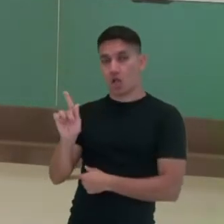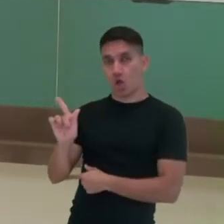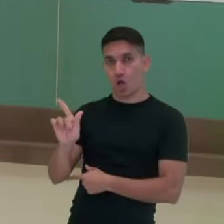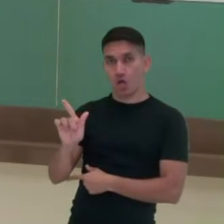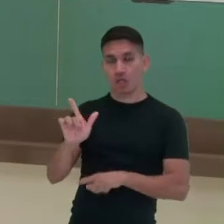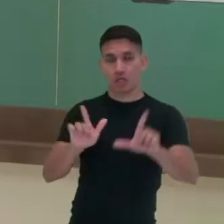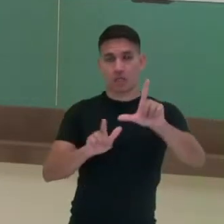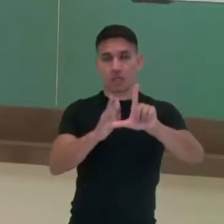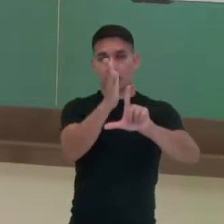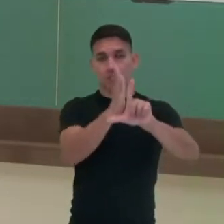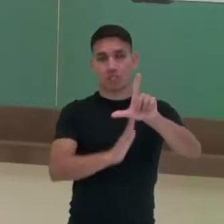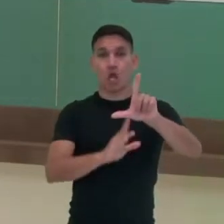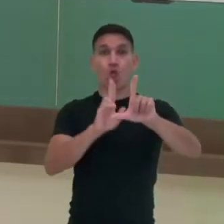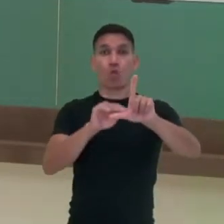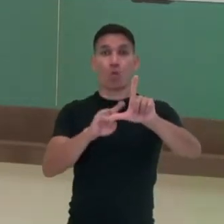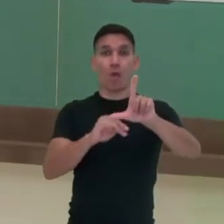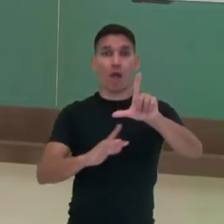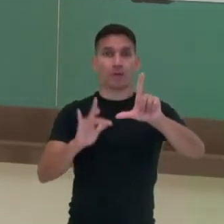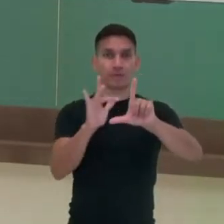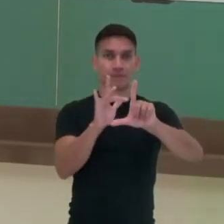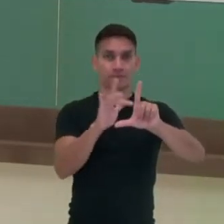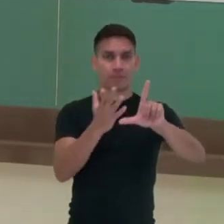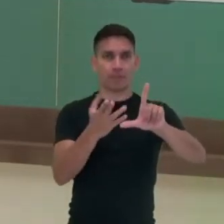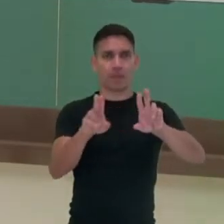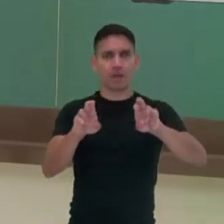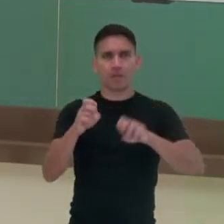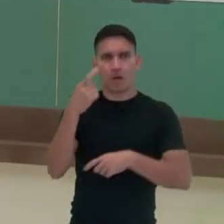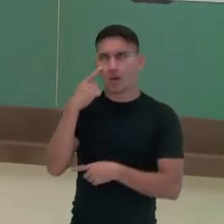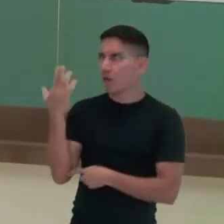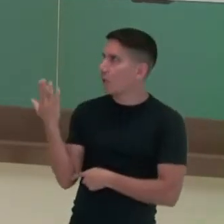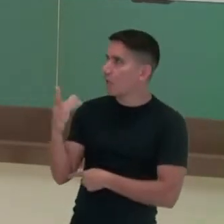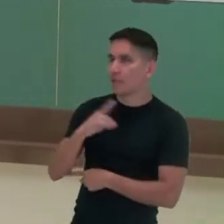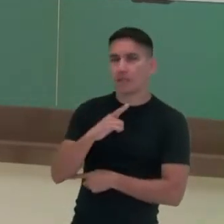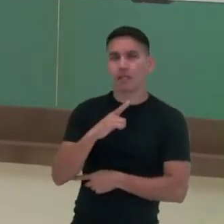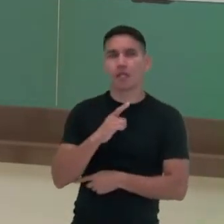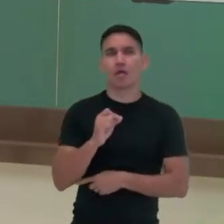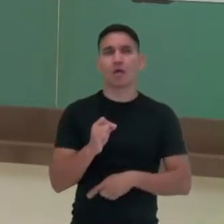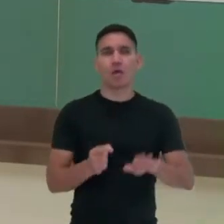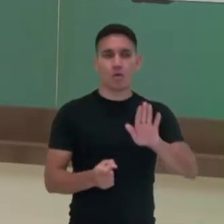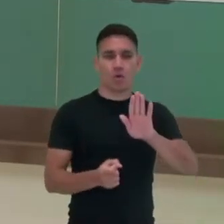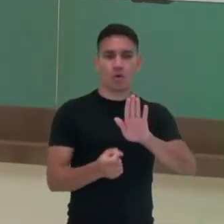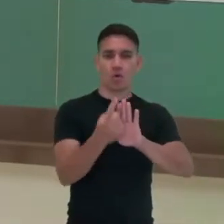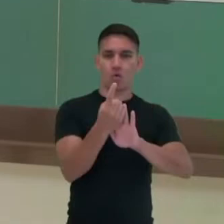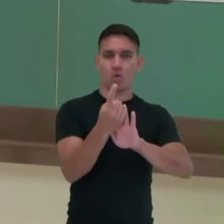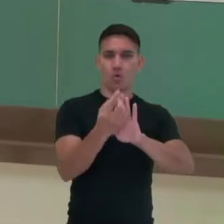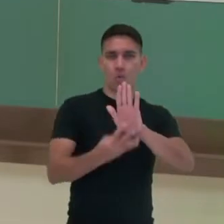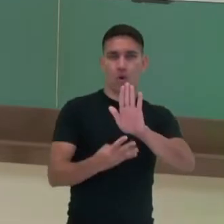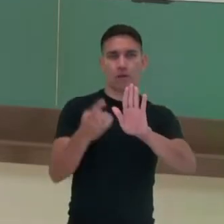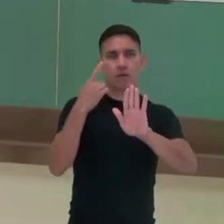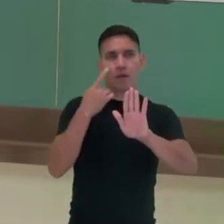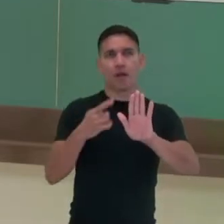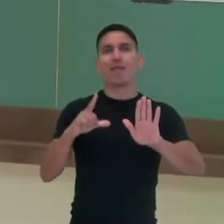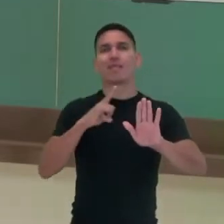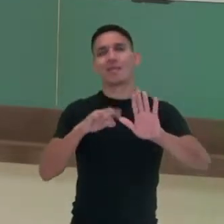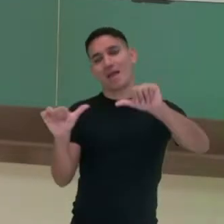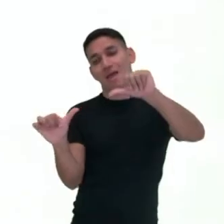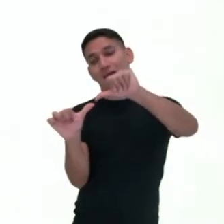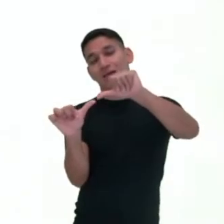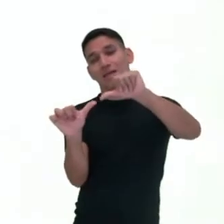que é y igual a x, que é a bissetriz dos quadrantes ímpares, eu consigo notar a simetria das duas. Elas